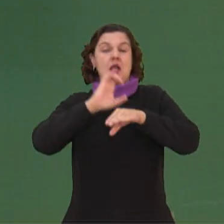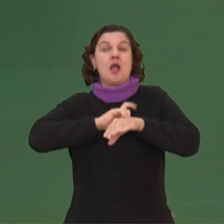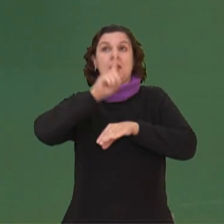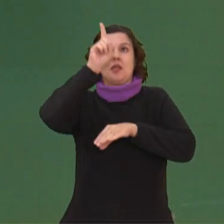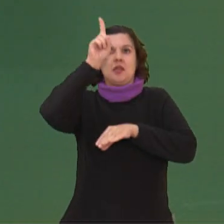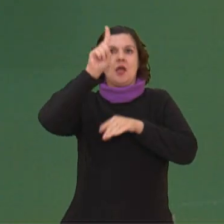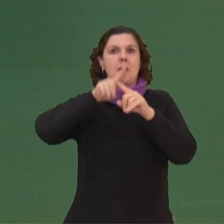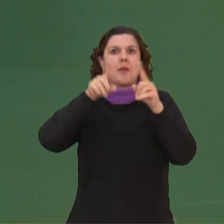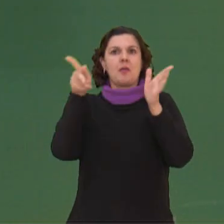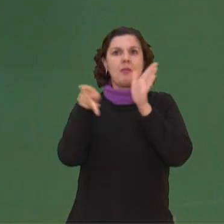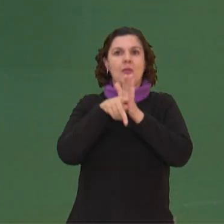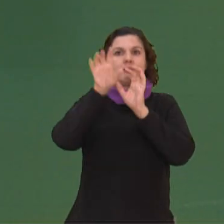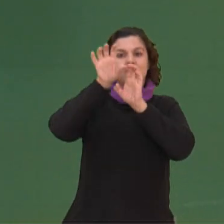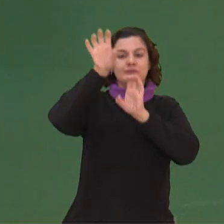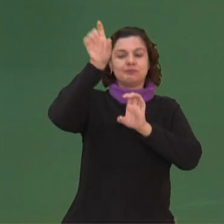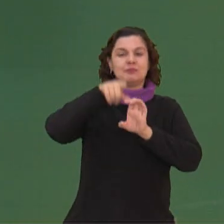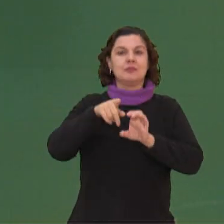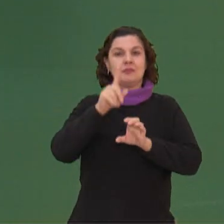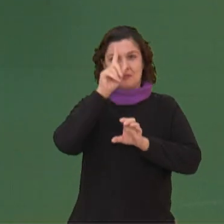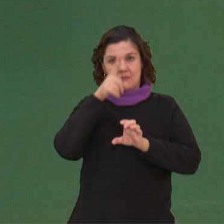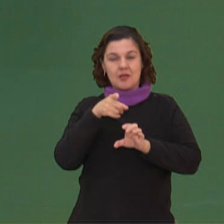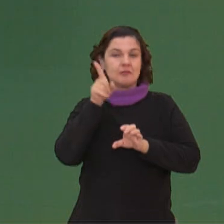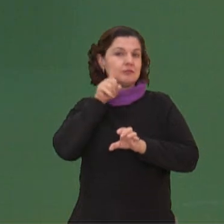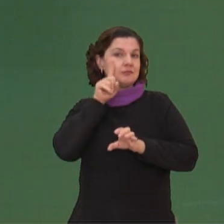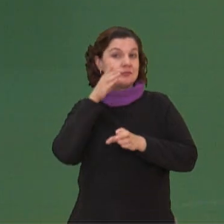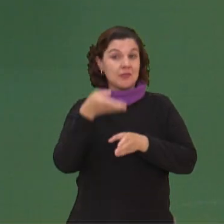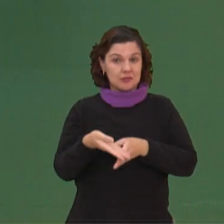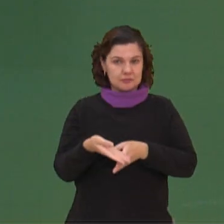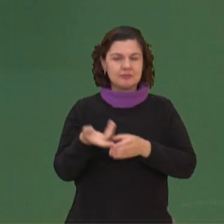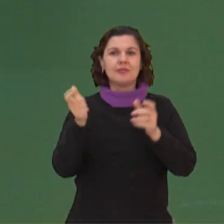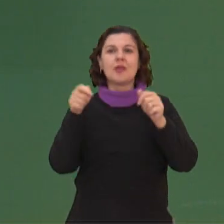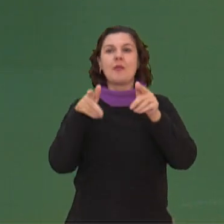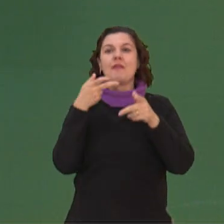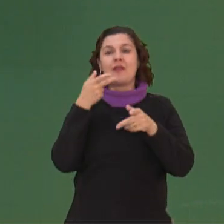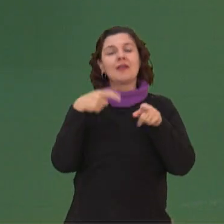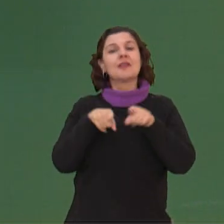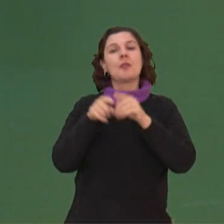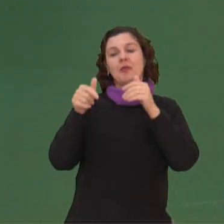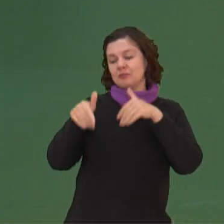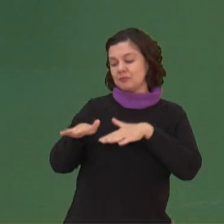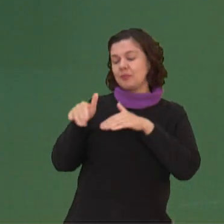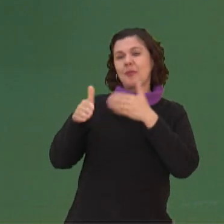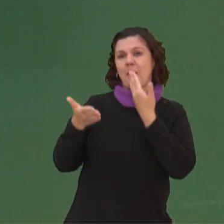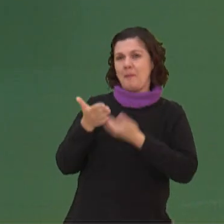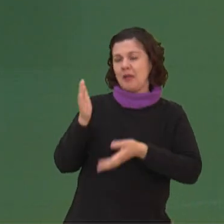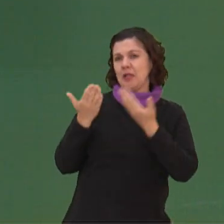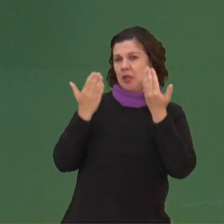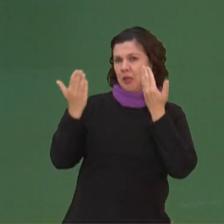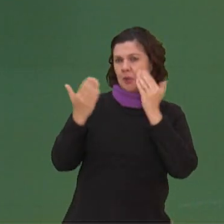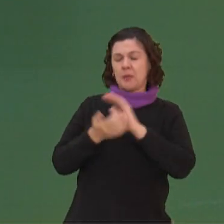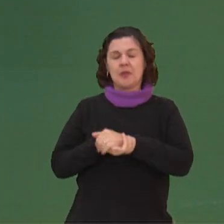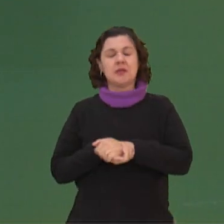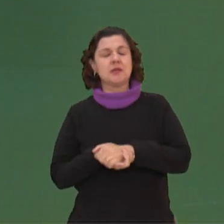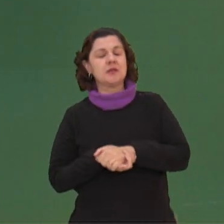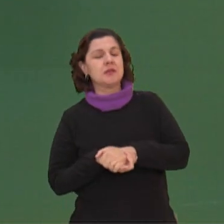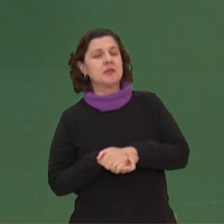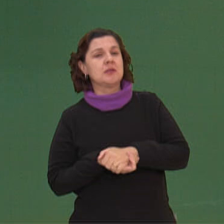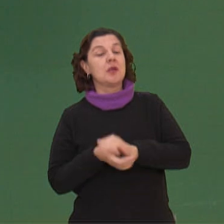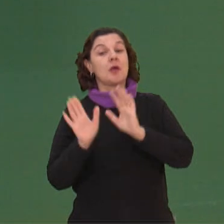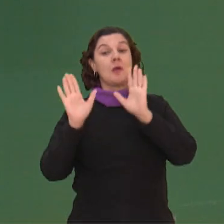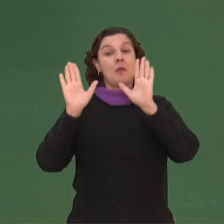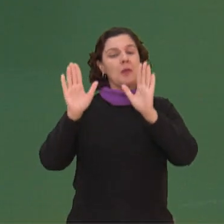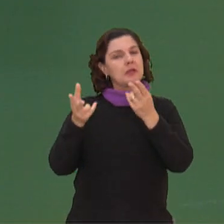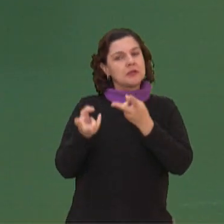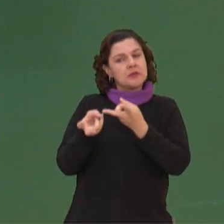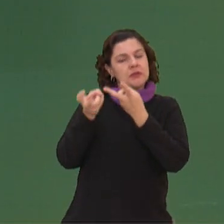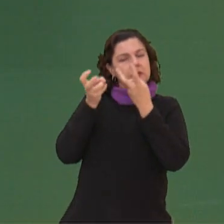Unidos. Claro, daria para falar do Havaí, mas o Havaí é uma ilha, daí a comparação perde força. Mas